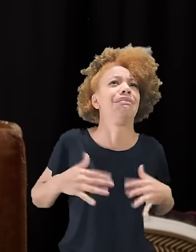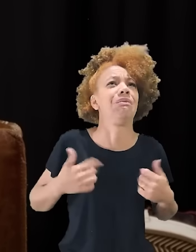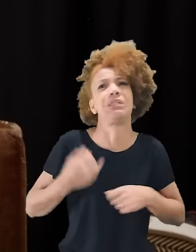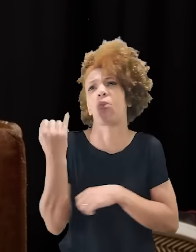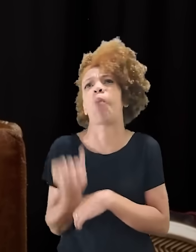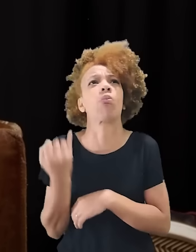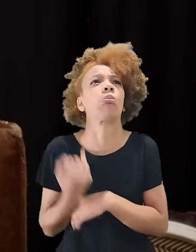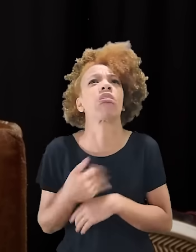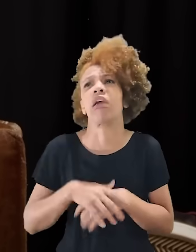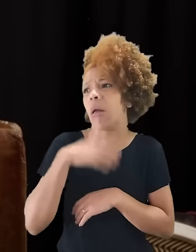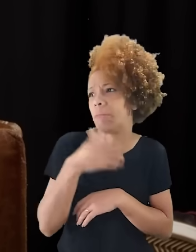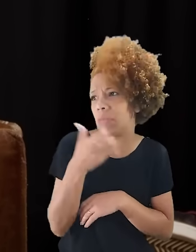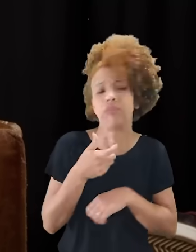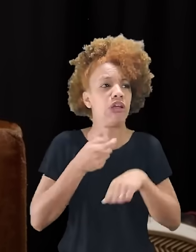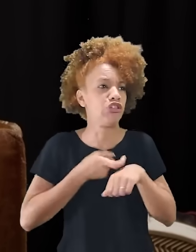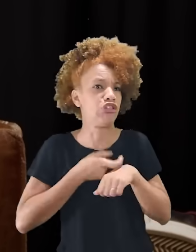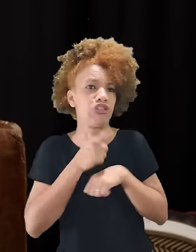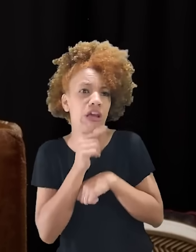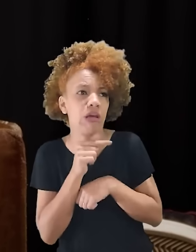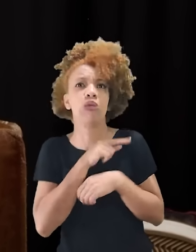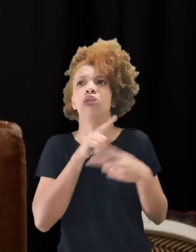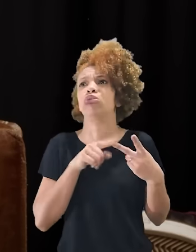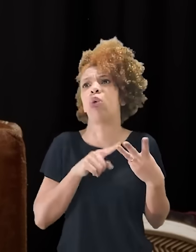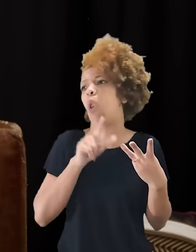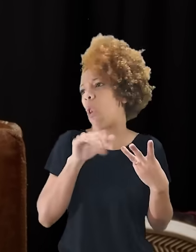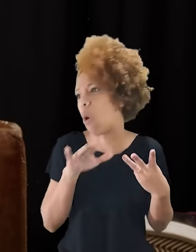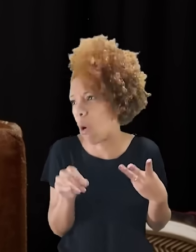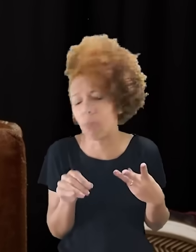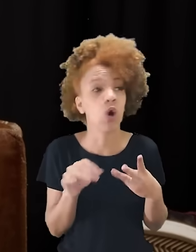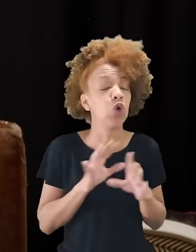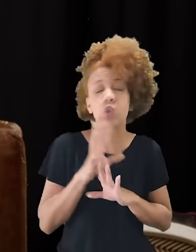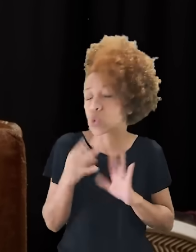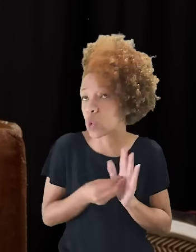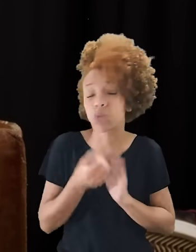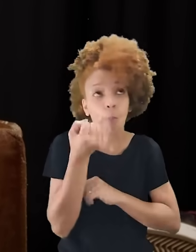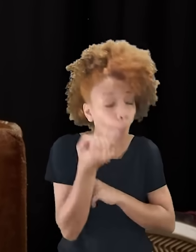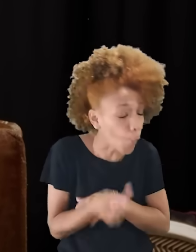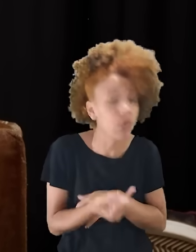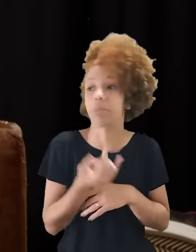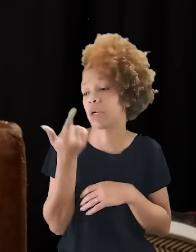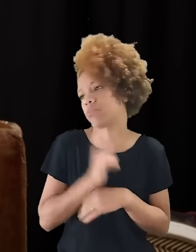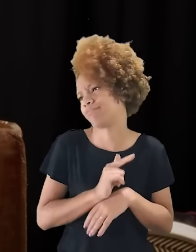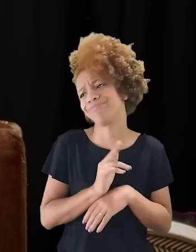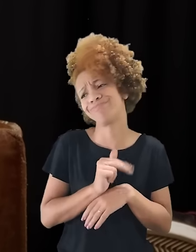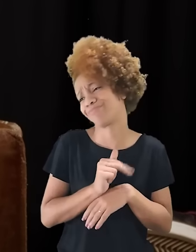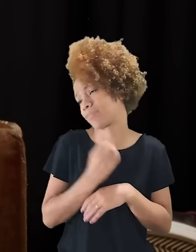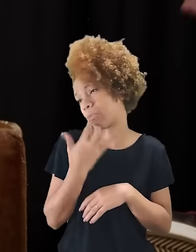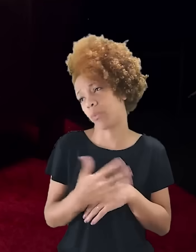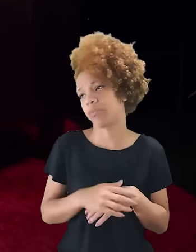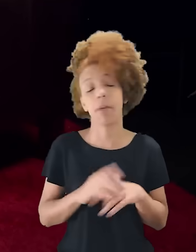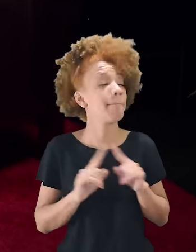Deus eu fazia dieta louca dieta da maçã dieta do Gelo dieta do ovo todas as dietas possíveis para alcançar aquele objetivo mas nunca vai tá